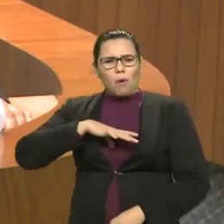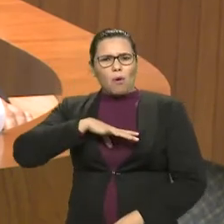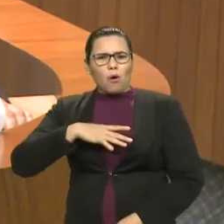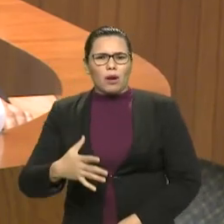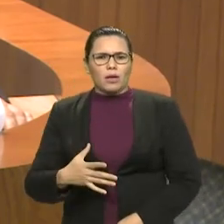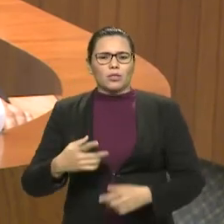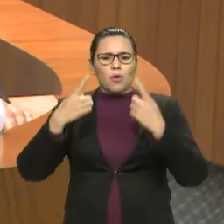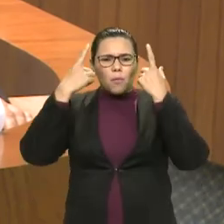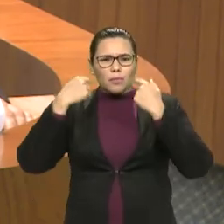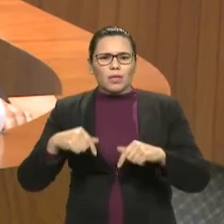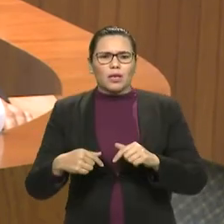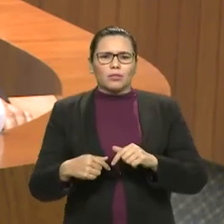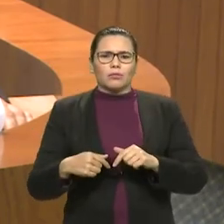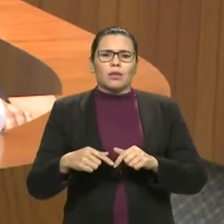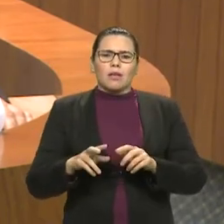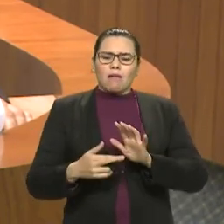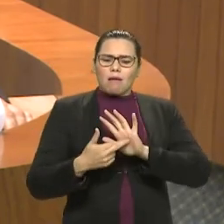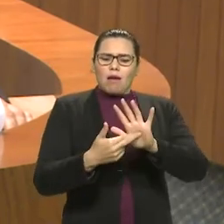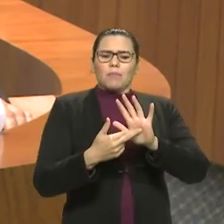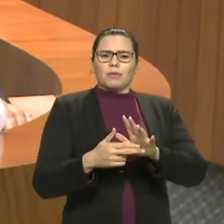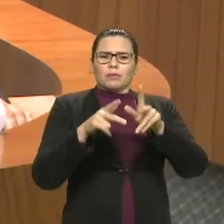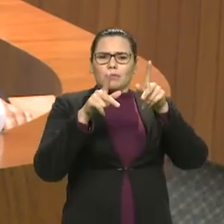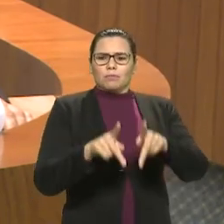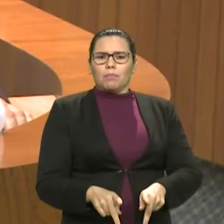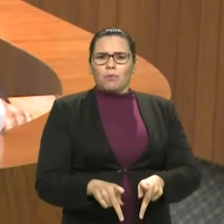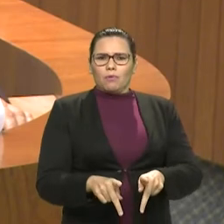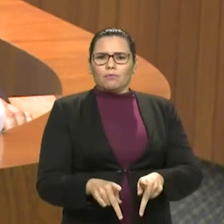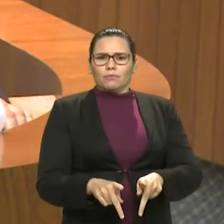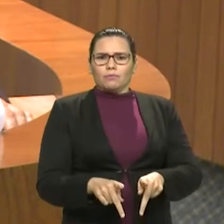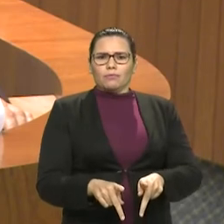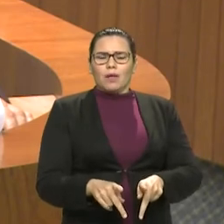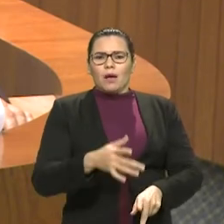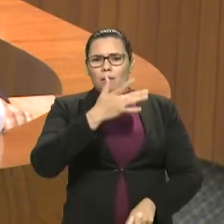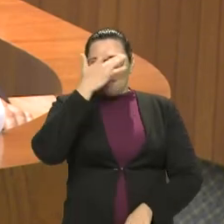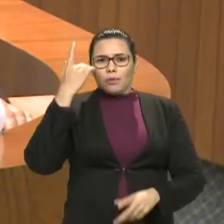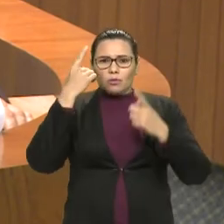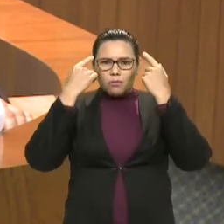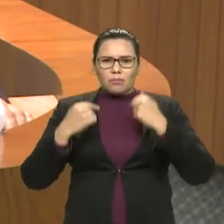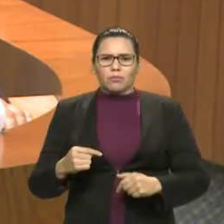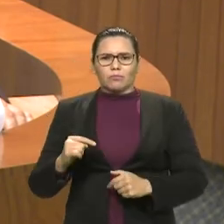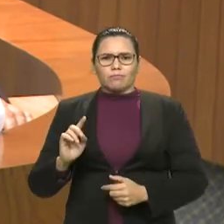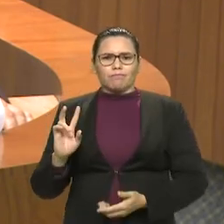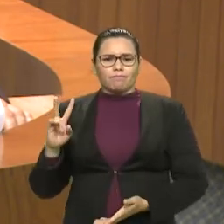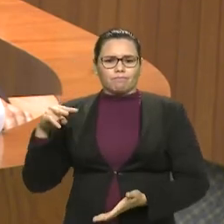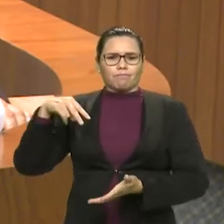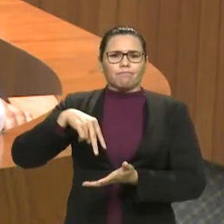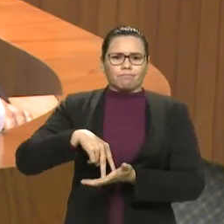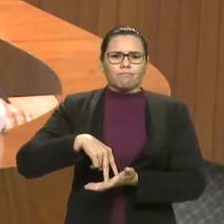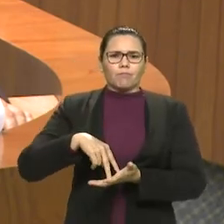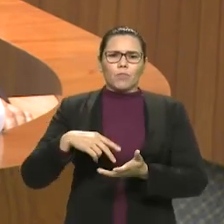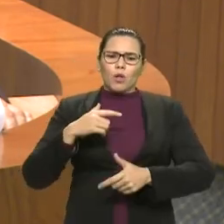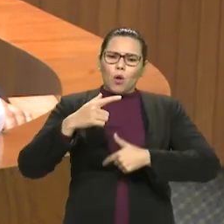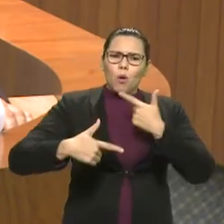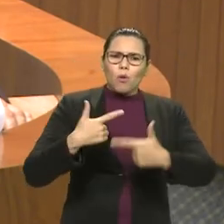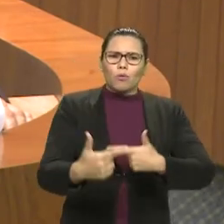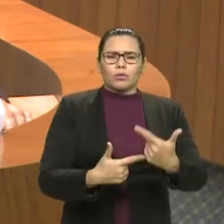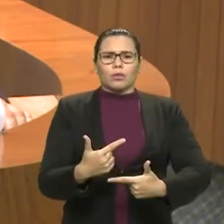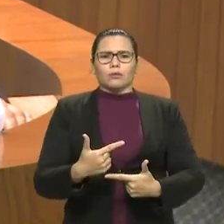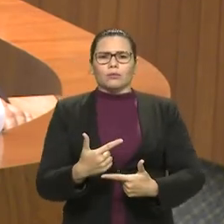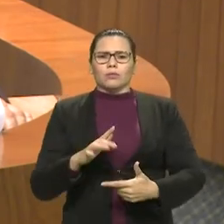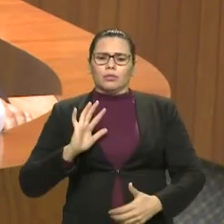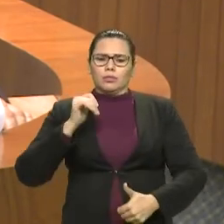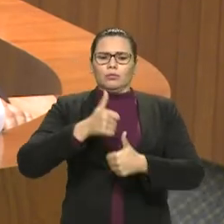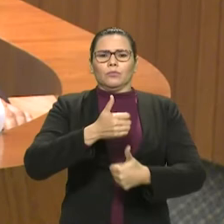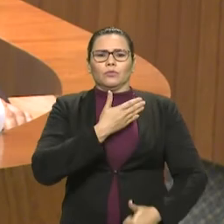principalmente a capacidade de ter uma pessoa humilde comandando esse estado de fazendo o melhor para o estado do Maranhão trazendo qualidade de